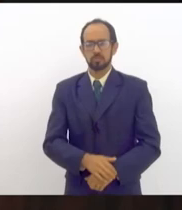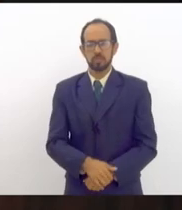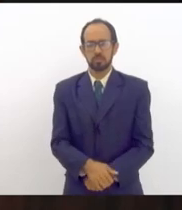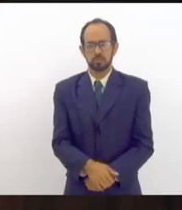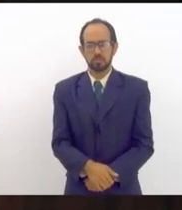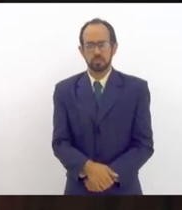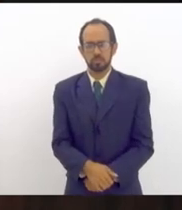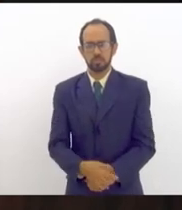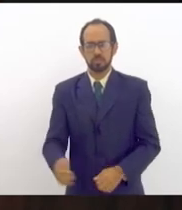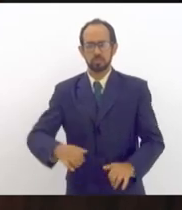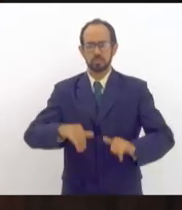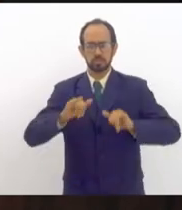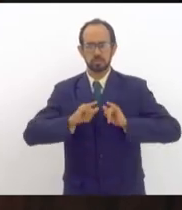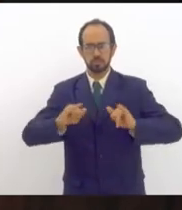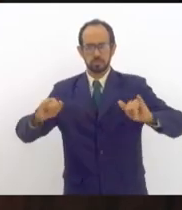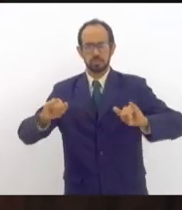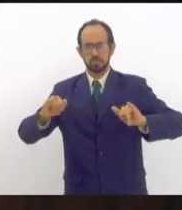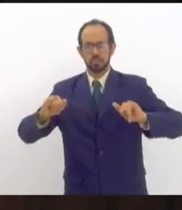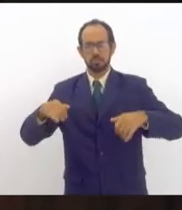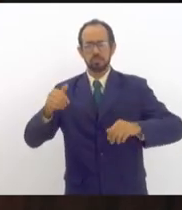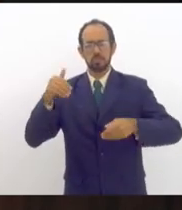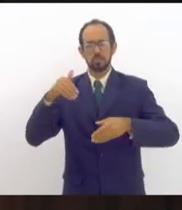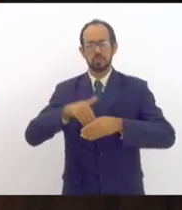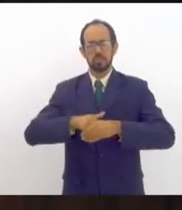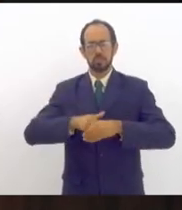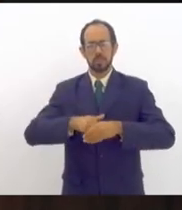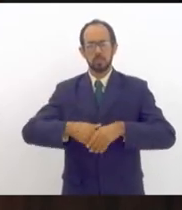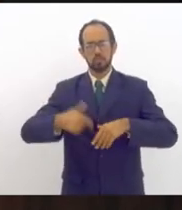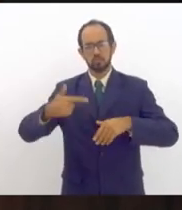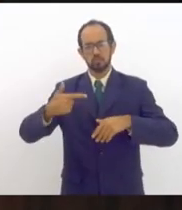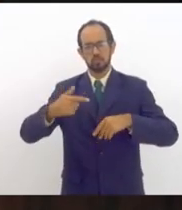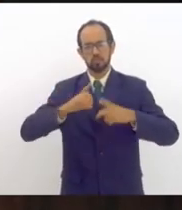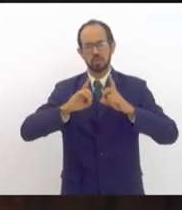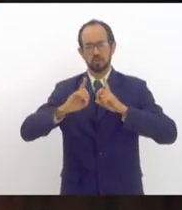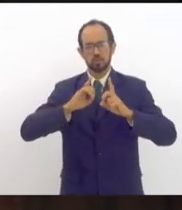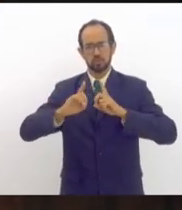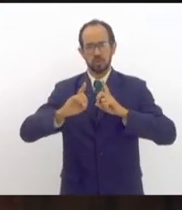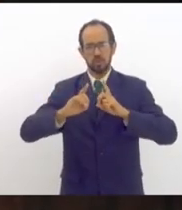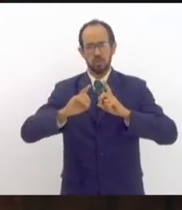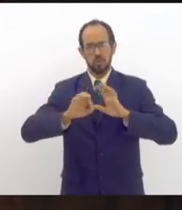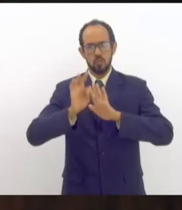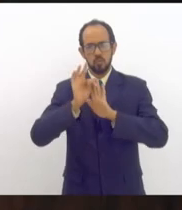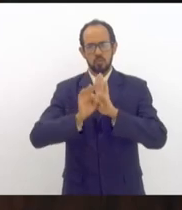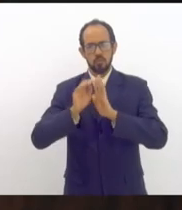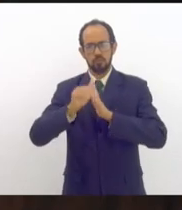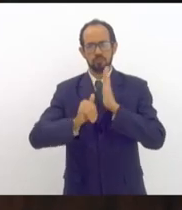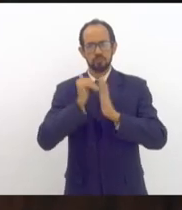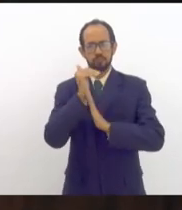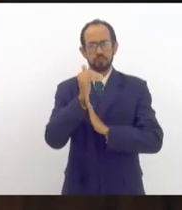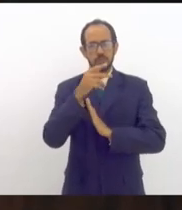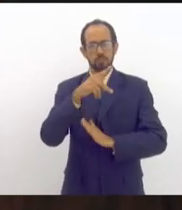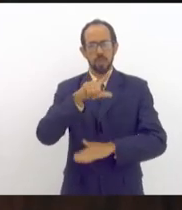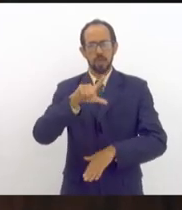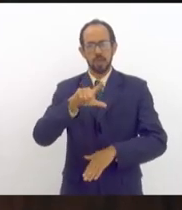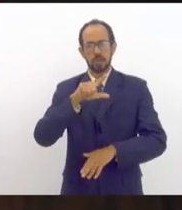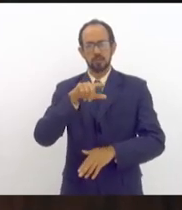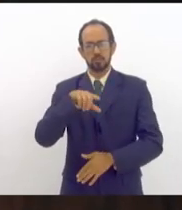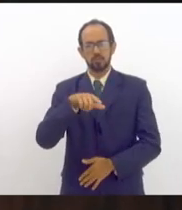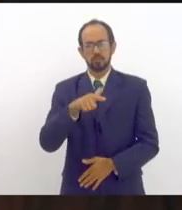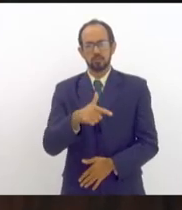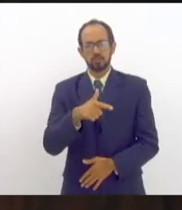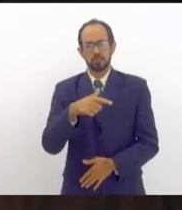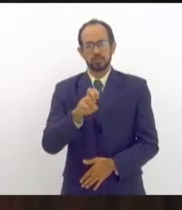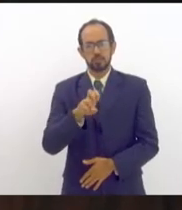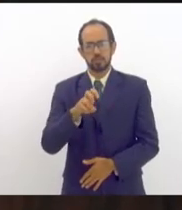anuncio em votação em segunda discussão redação do vencido projeto de lei número 25 29